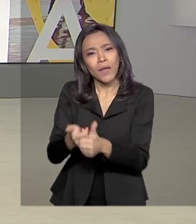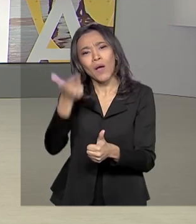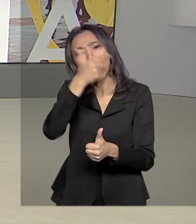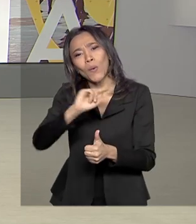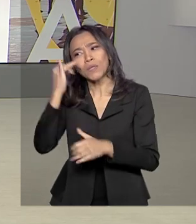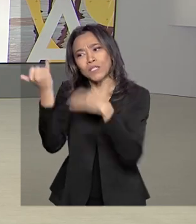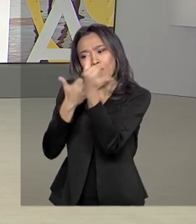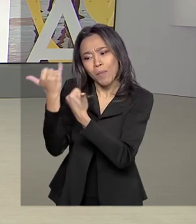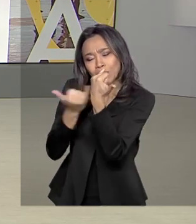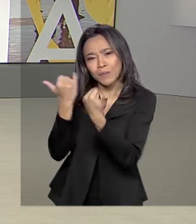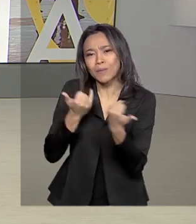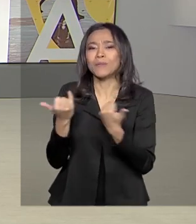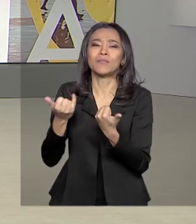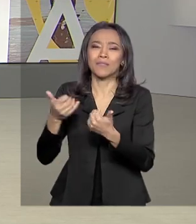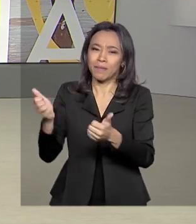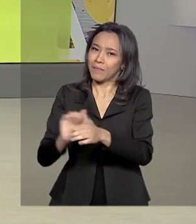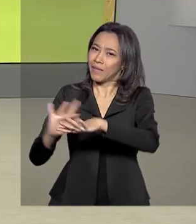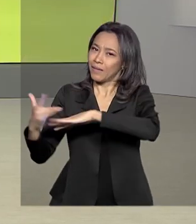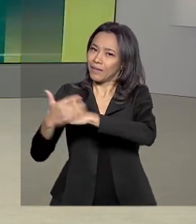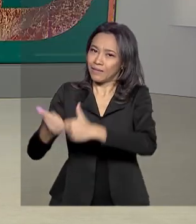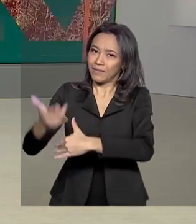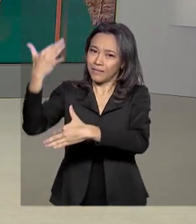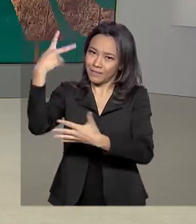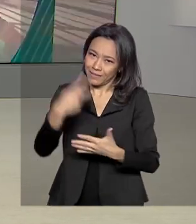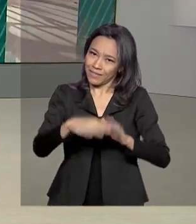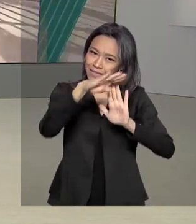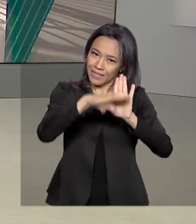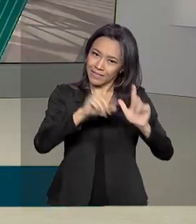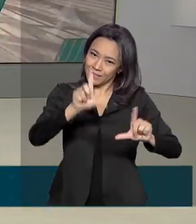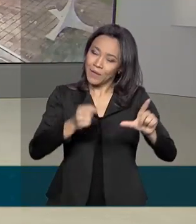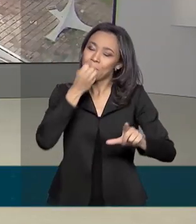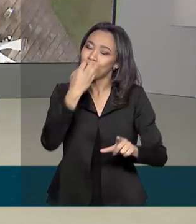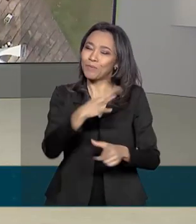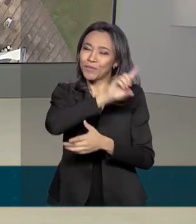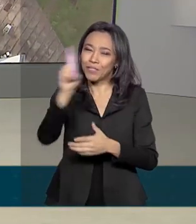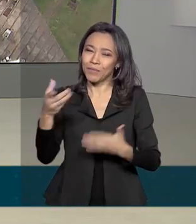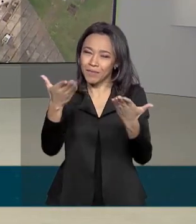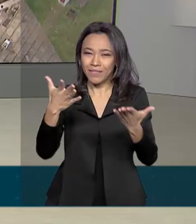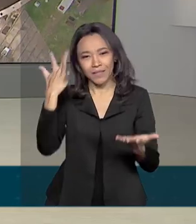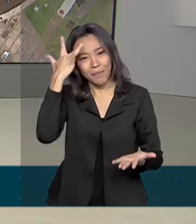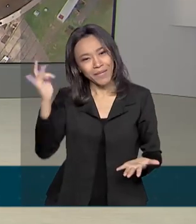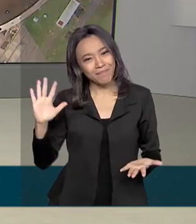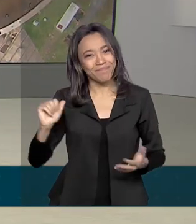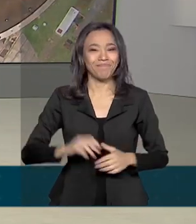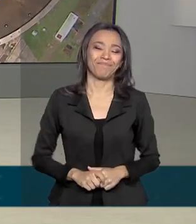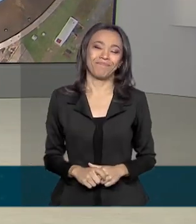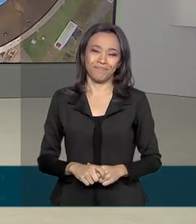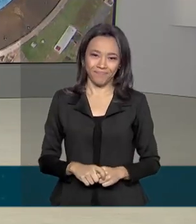notícias pelas nossas redes sociais e em nossa programação. Um bom dia para você e até amanhã.